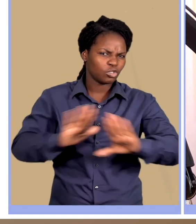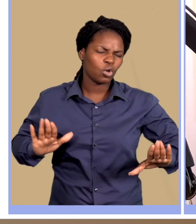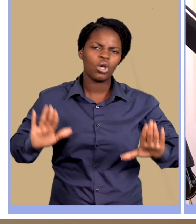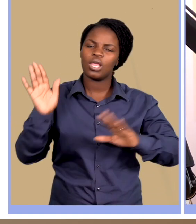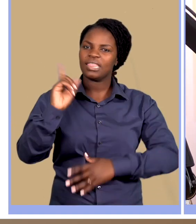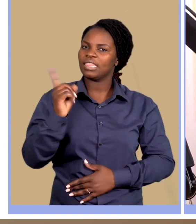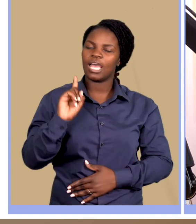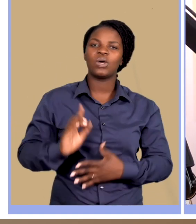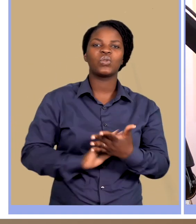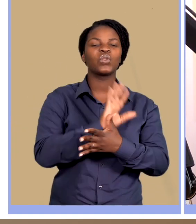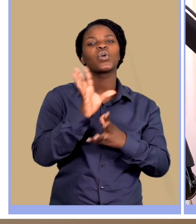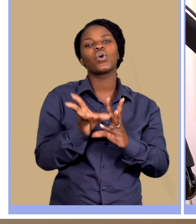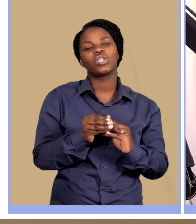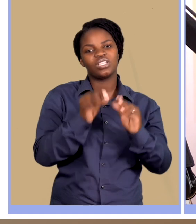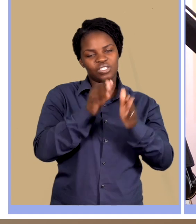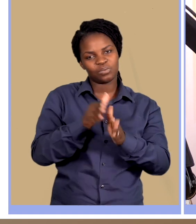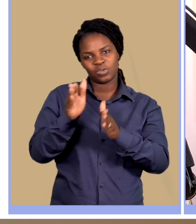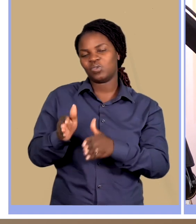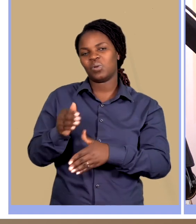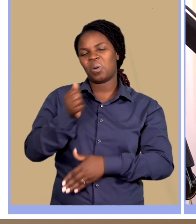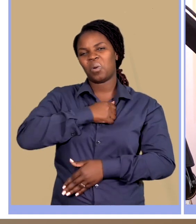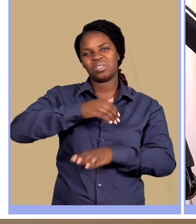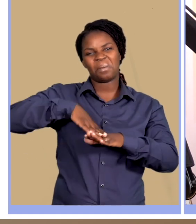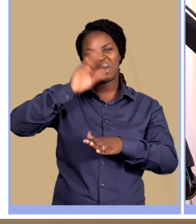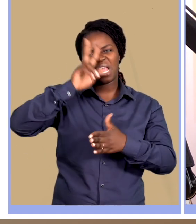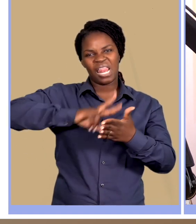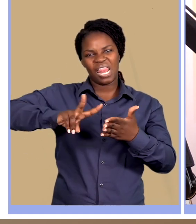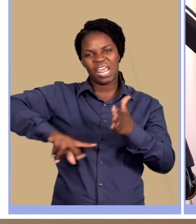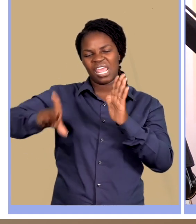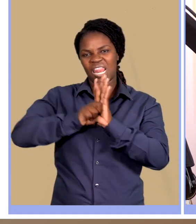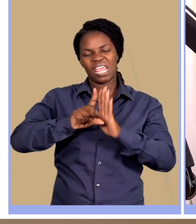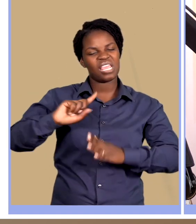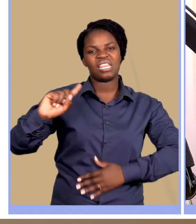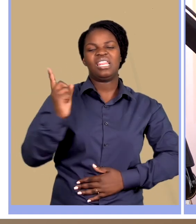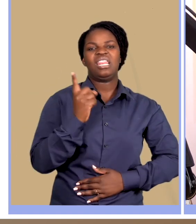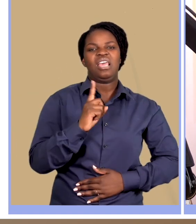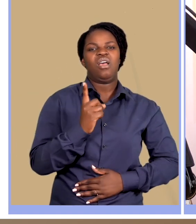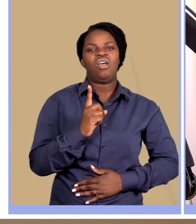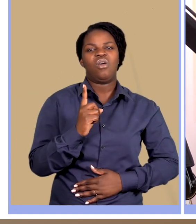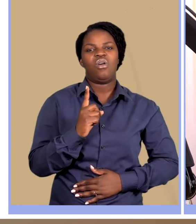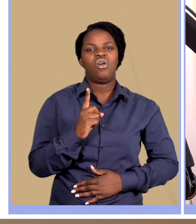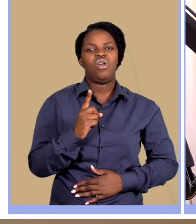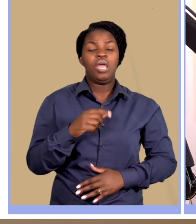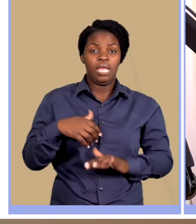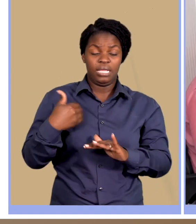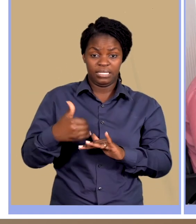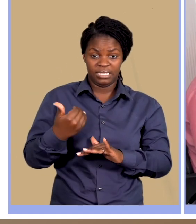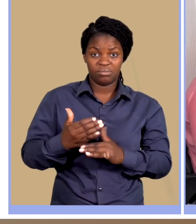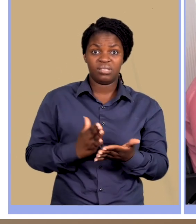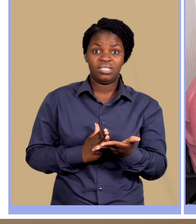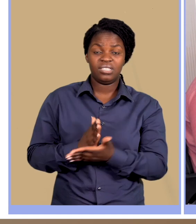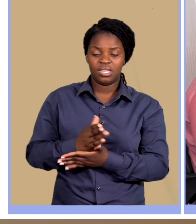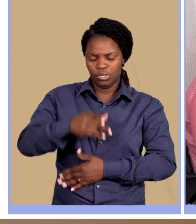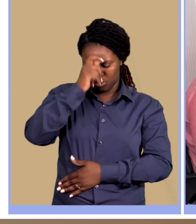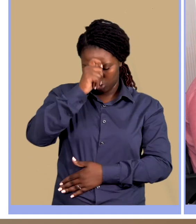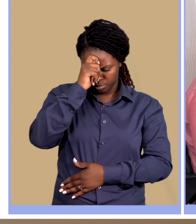de conhecimento sobre os nossos direitos. Muitas das vezes os direitos são atropelados porque nós não estamos preparados para defendê-los. Nem